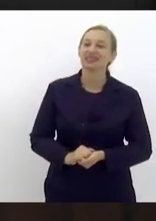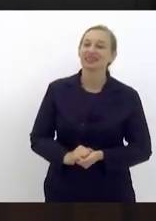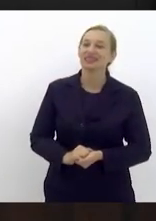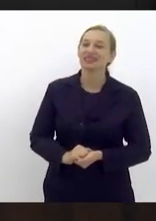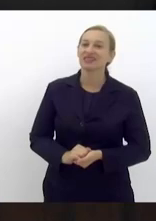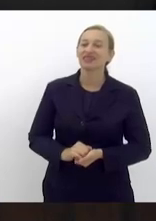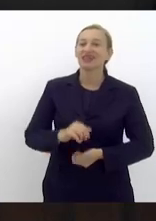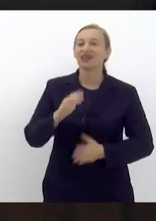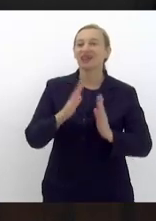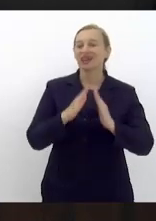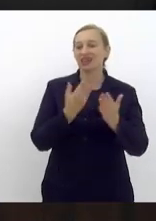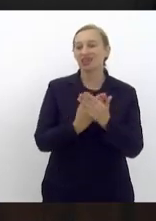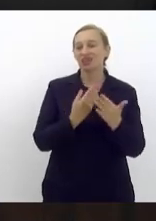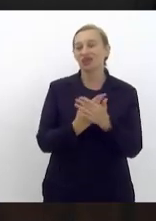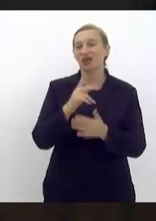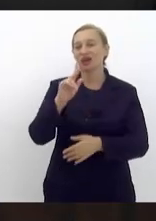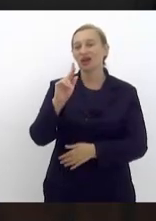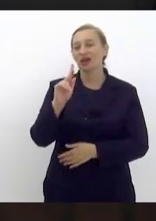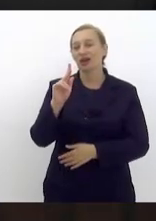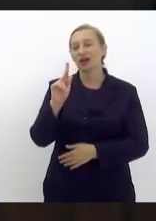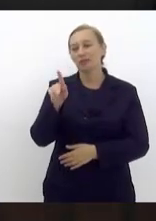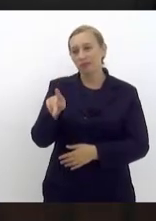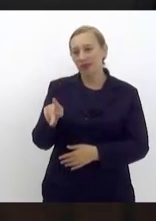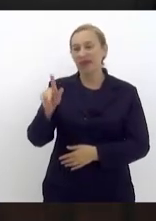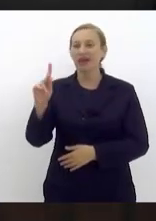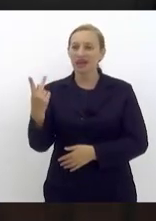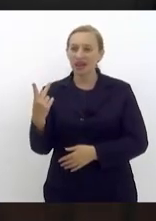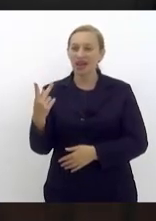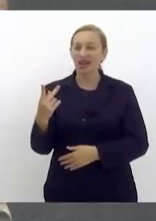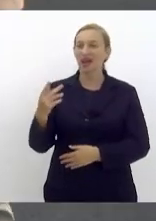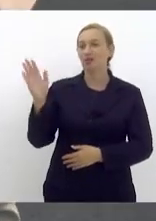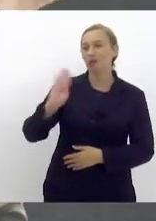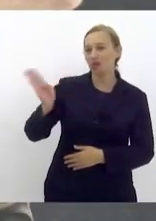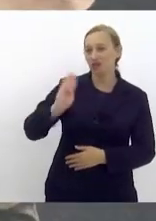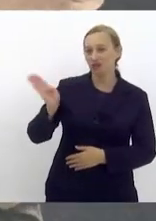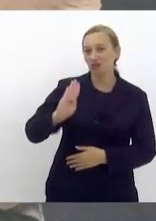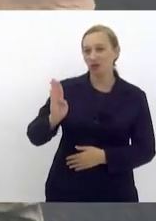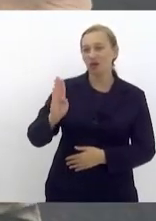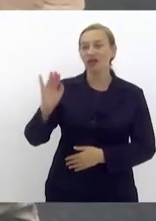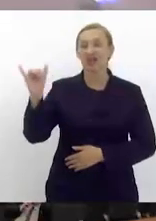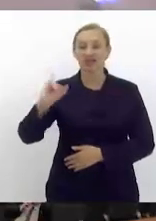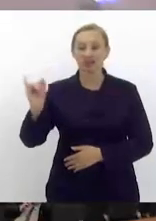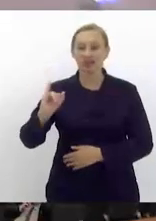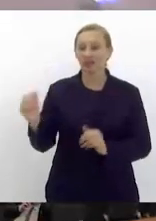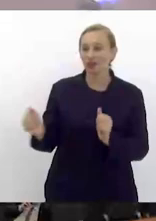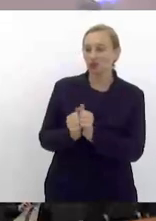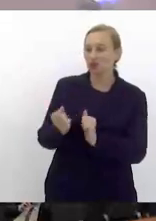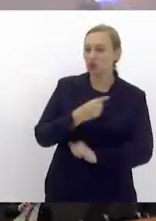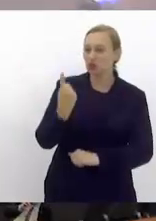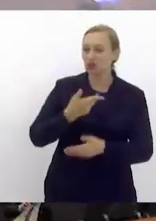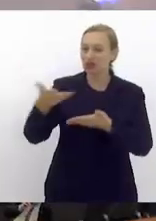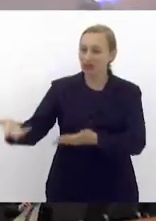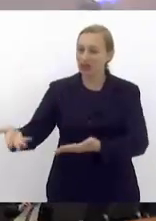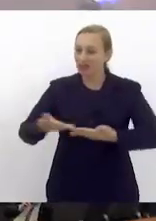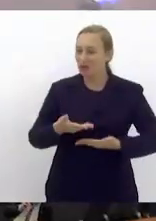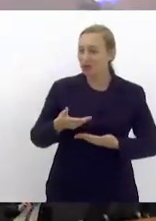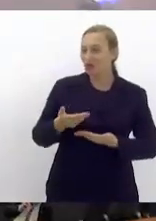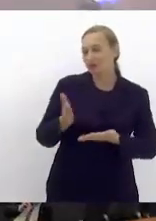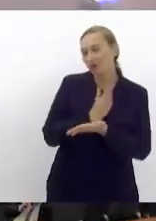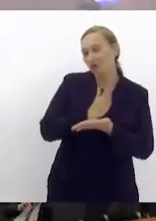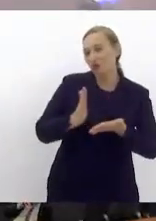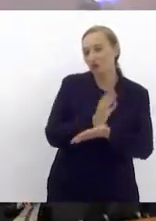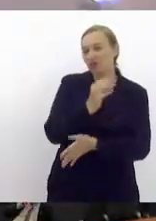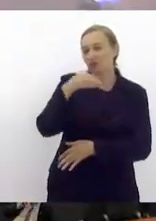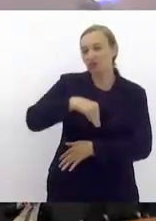Também. Só saudar aqui os estudantes do PH, de Botafogo, de Ipanema, que estão aqui conosco. Tive a oportunidade de recebê-los por uns minutos aqui um pouco antes